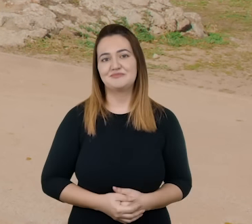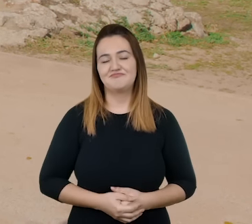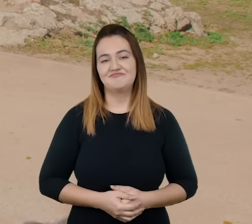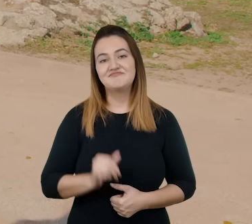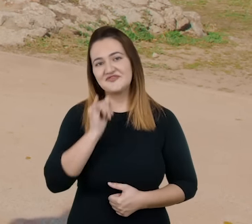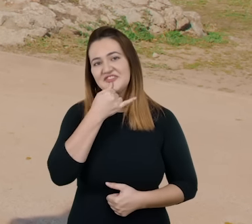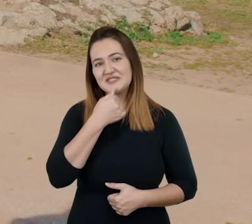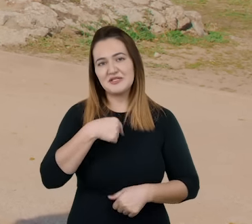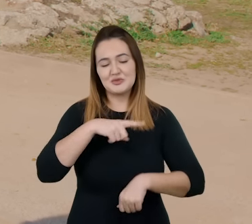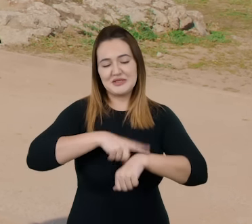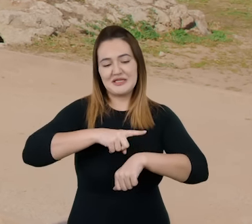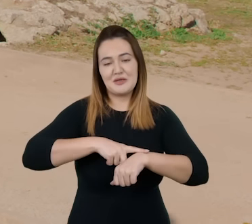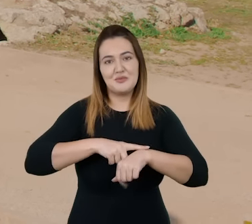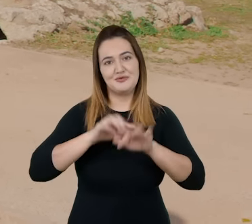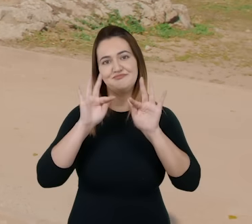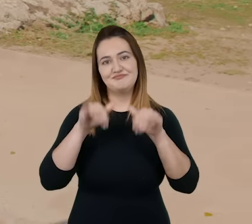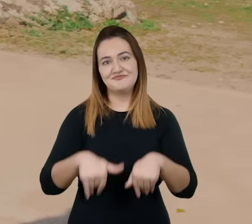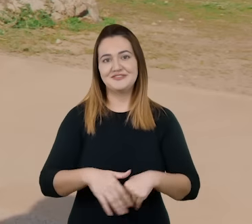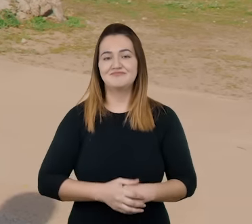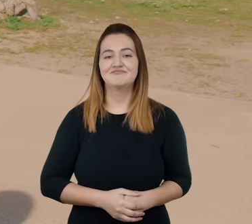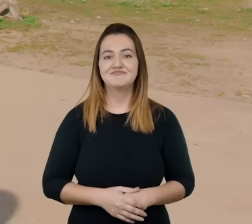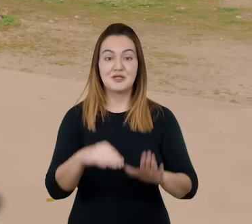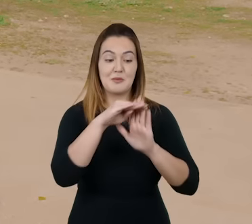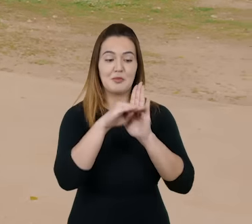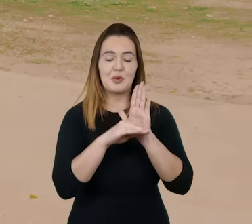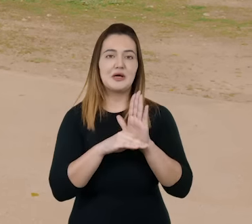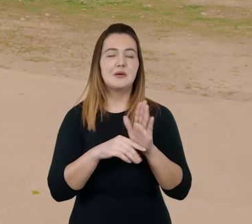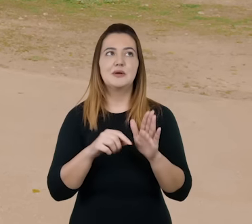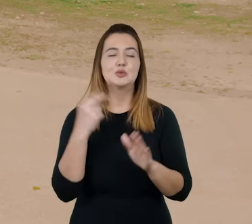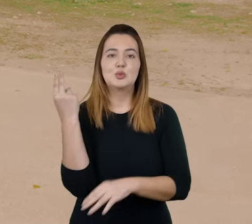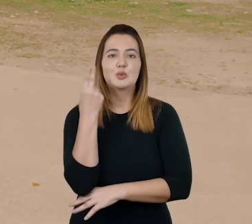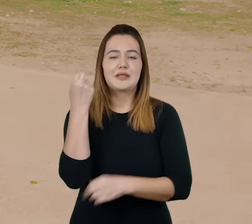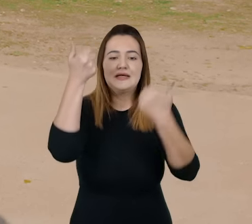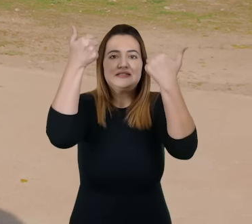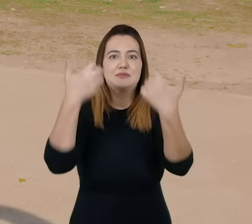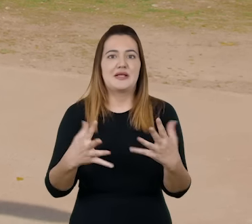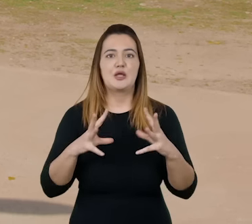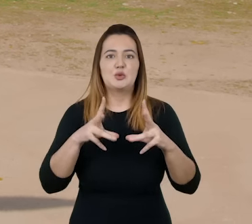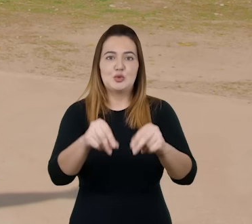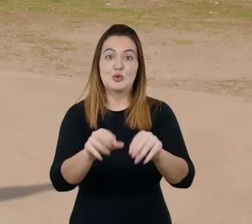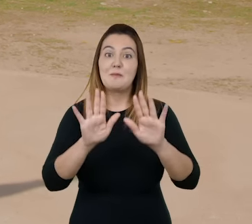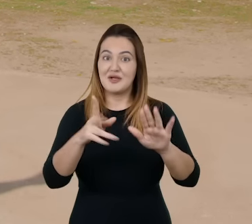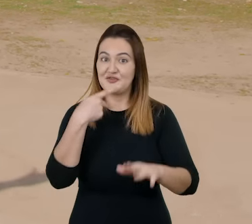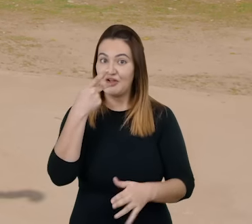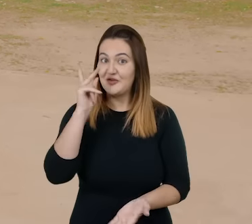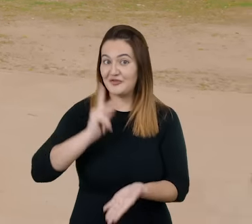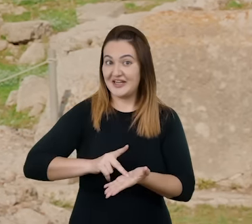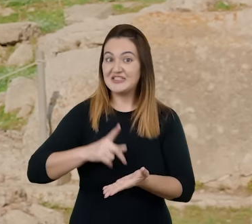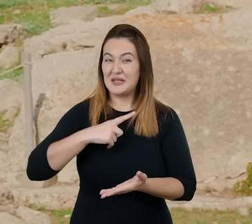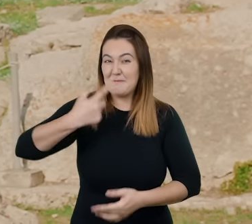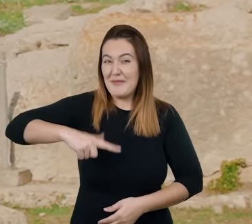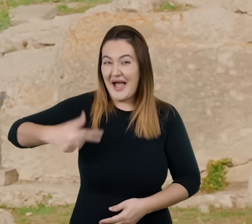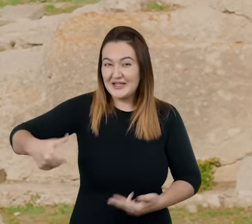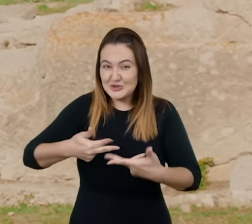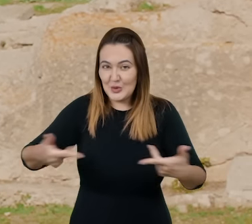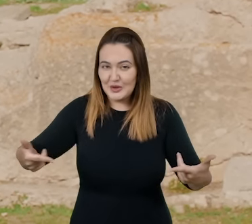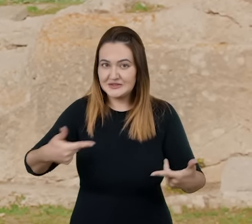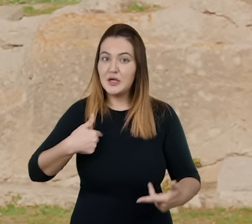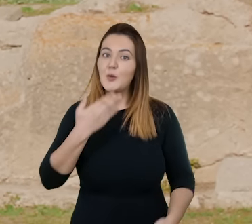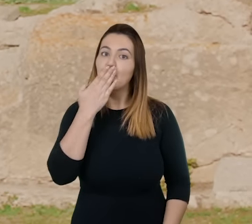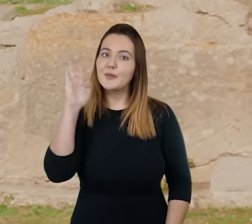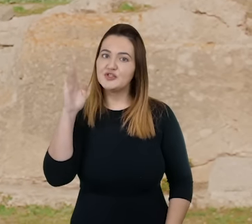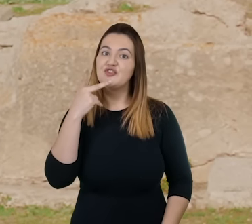acabando. O programa não tem mais condição de continuar com outras explicações, mas eu confesso que o sítio arqueológico ainda está para ser explorado. E eu prometi no início